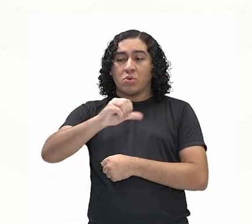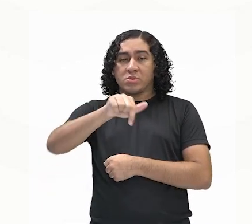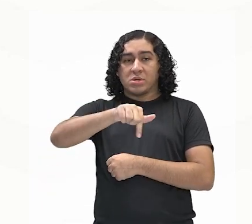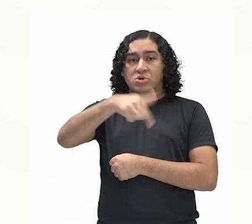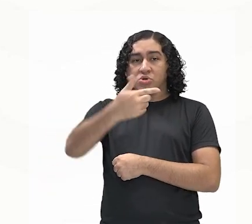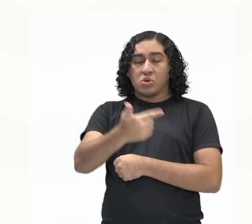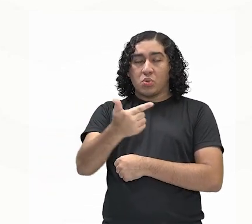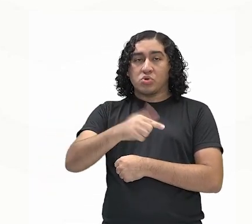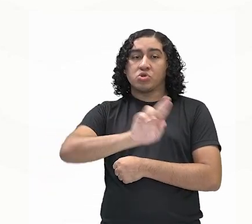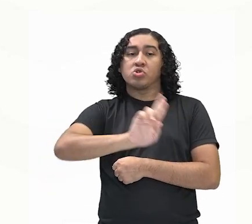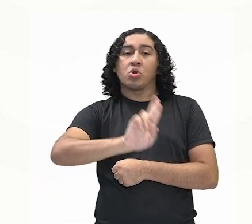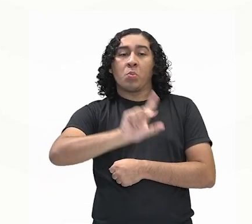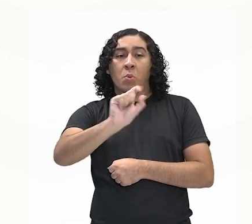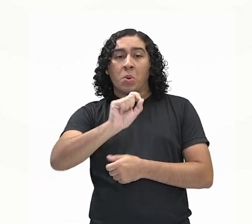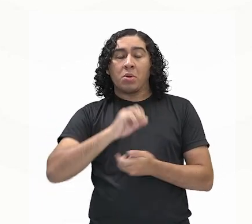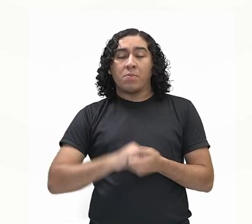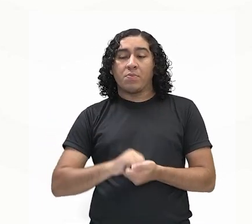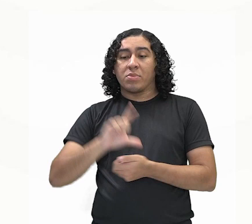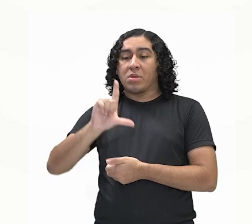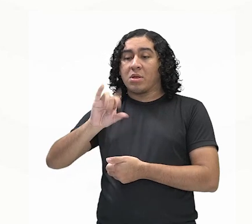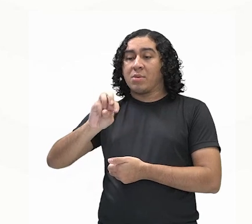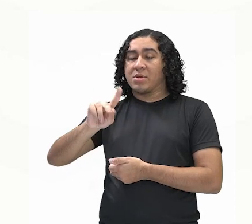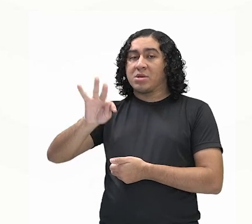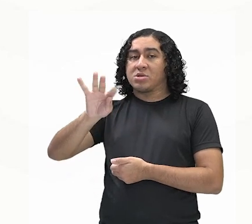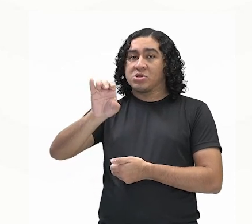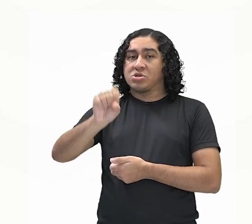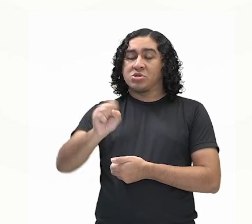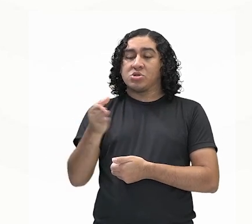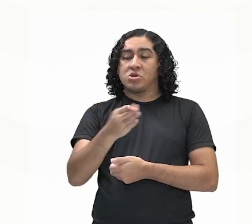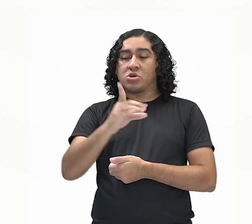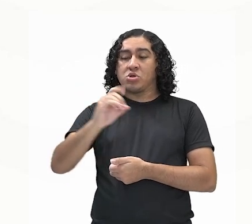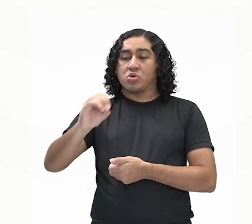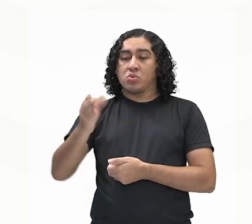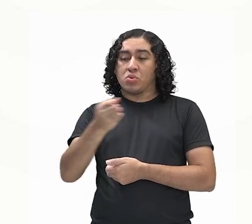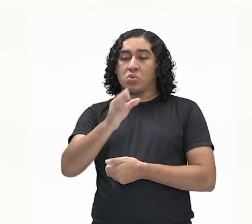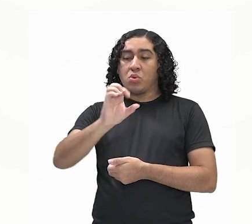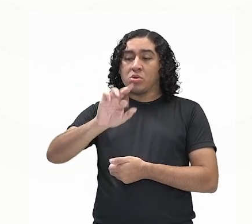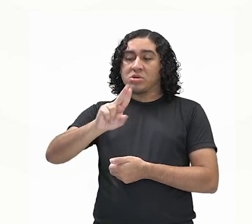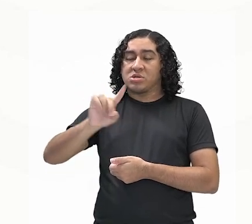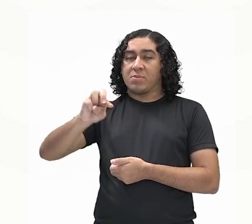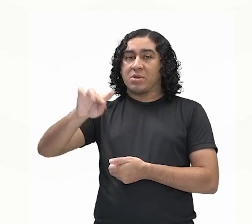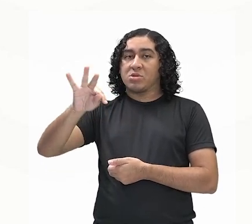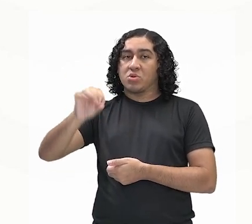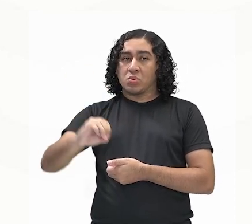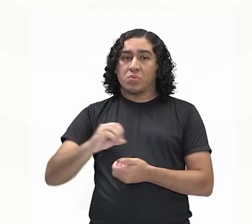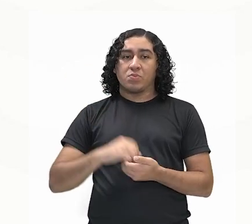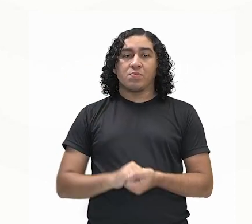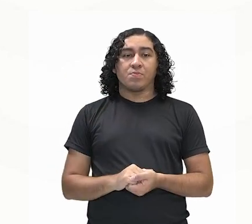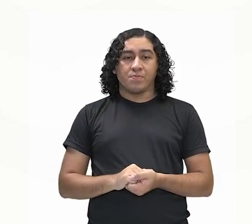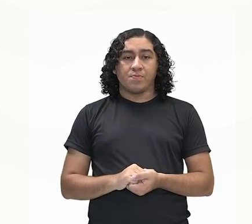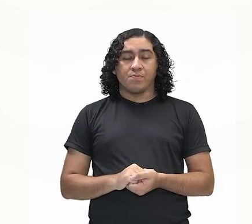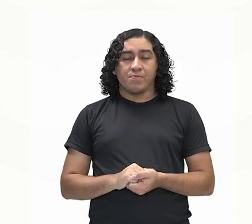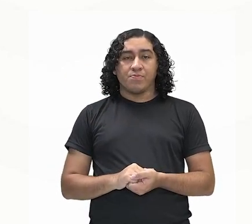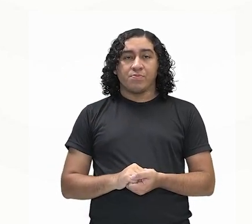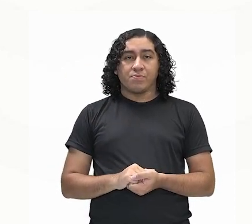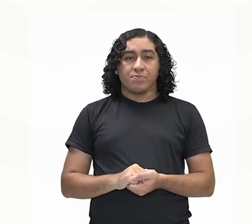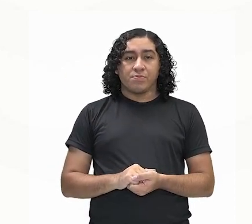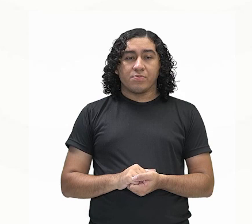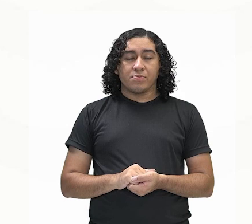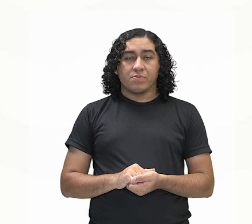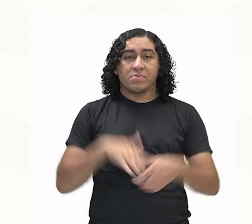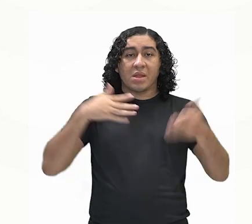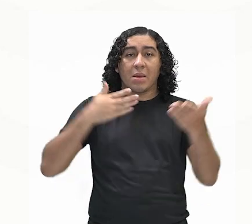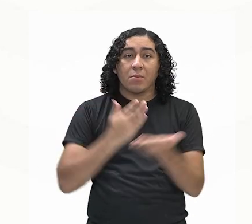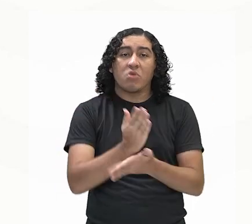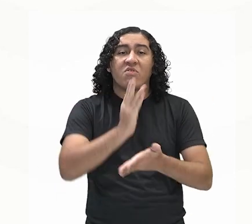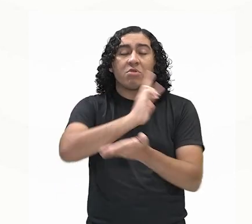1972, chamado de Limites do Crescimento, tá? E ele foi aprovado, validado na realidade por